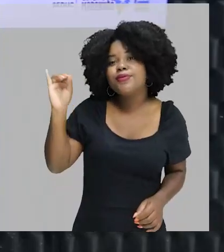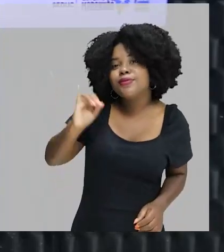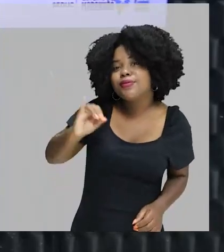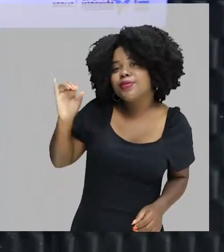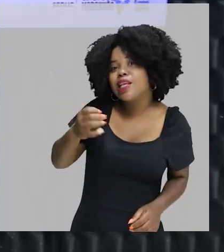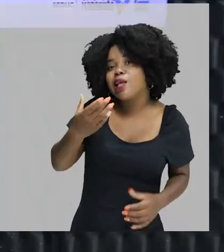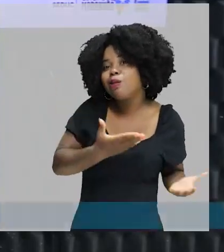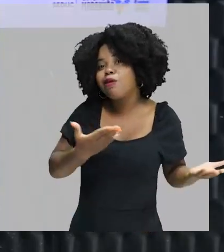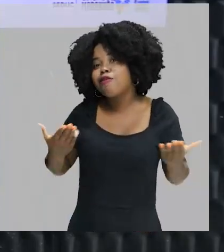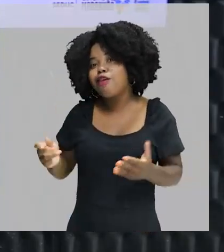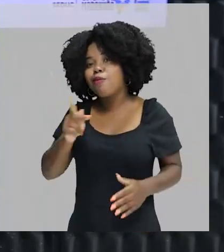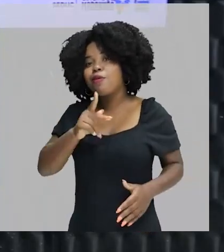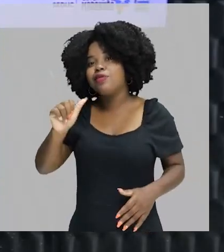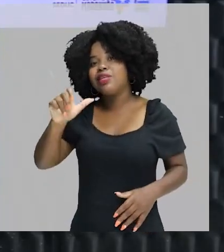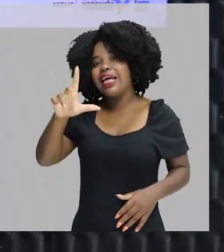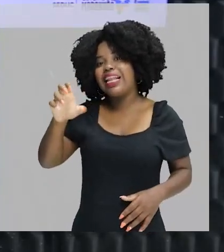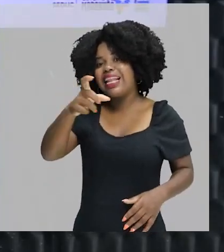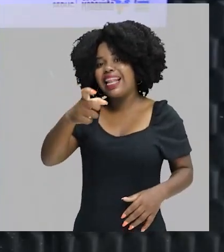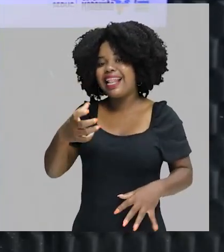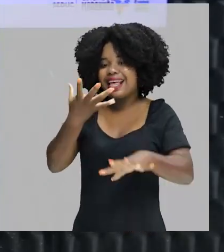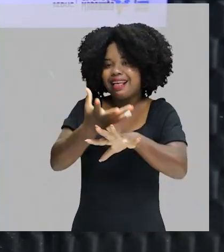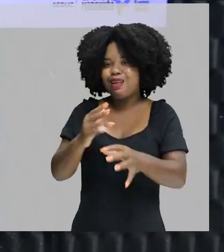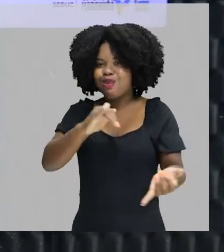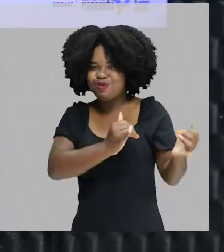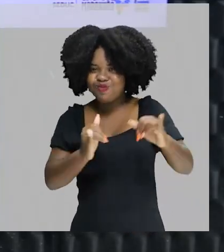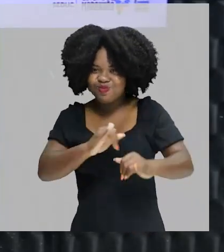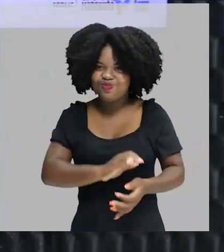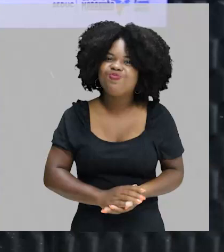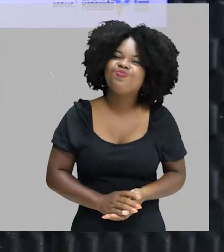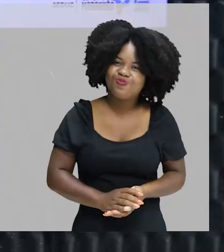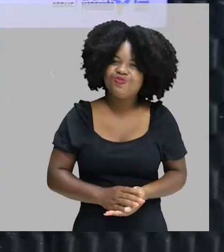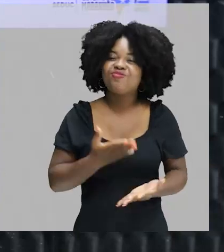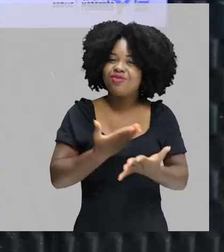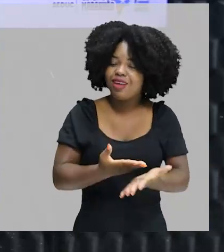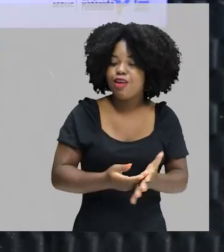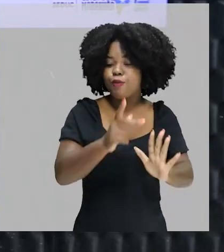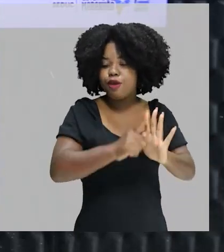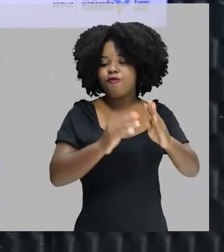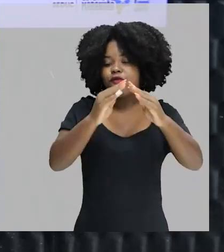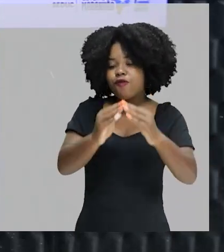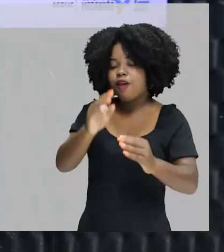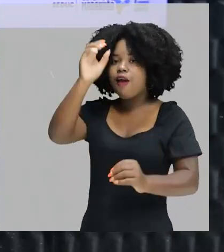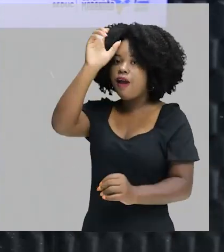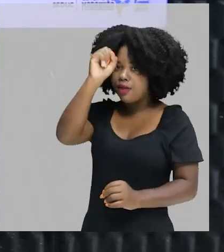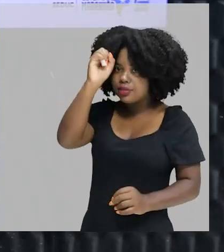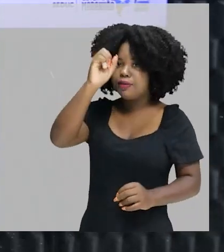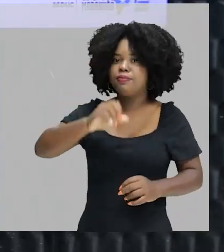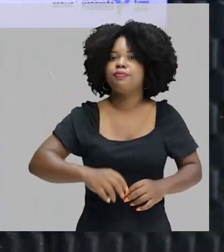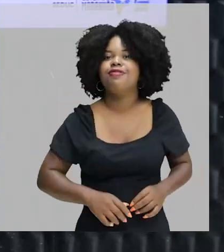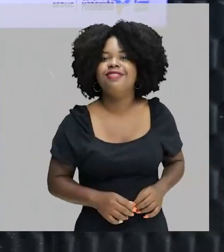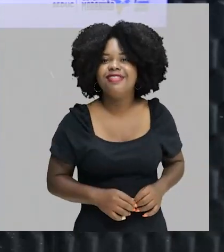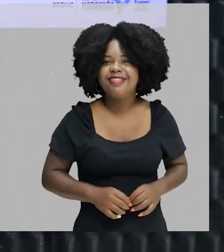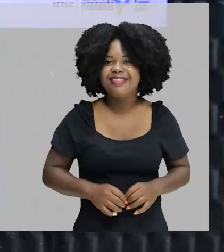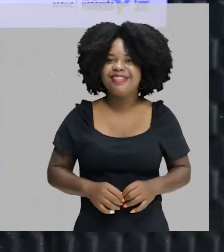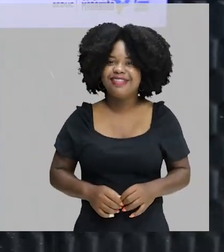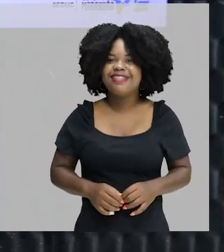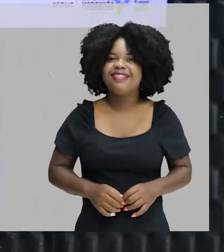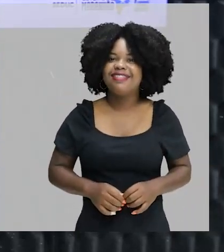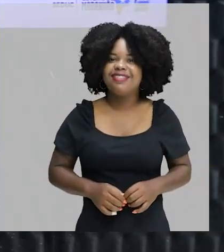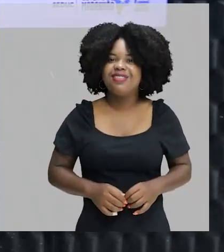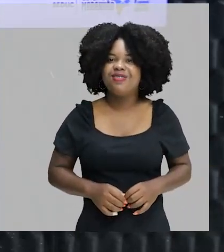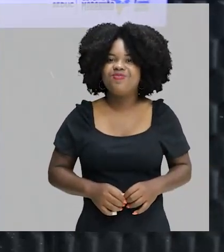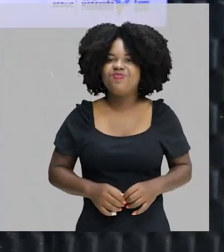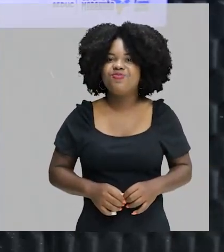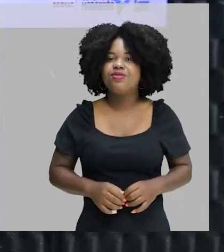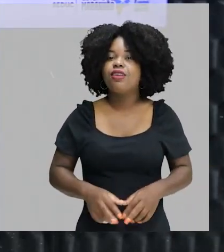Olá, turma, sejam todos bem-vindos, professor Alex, disciplina Química, mais uma aula do nosso projeto Fique em Casa Aprendendo.